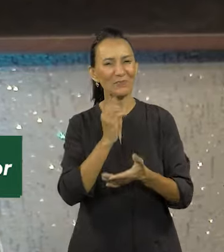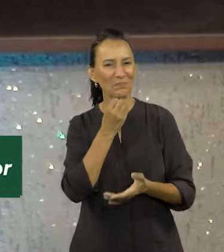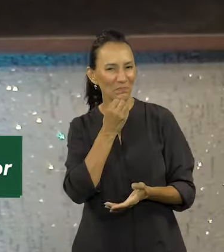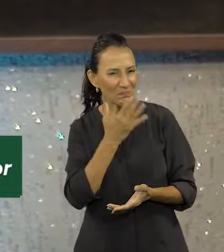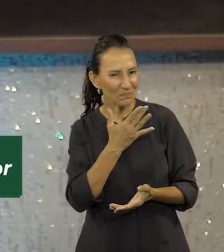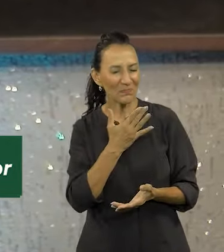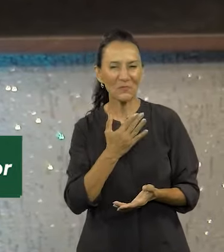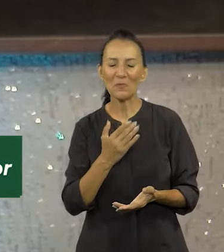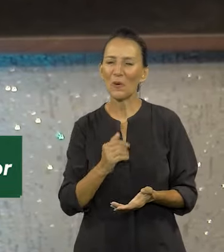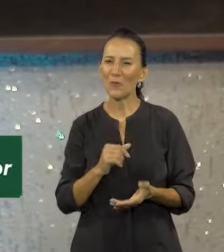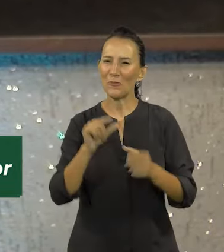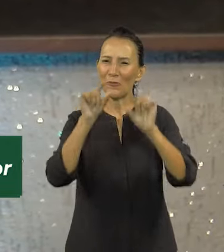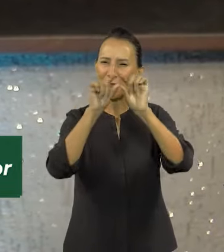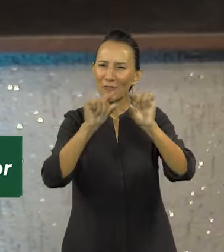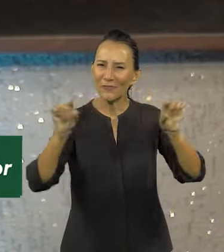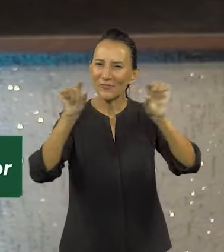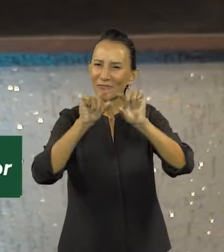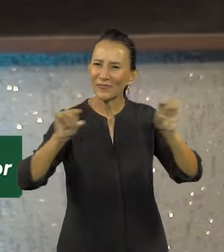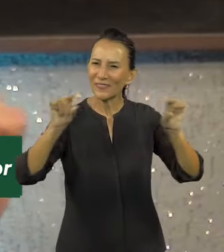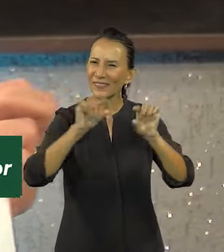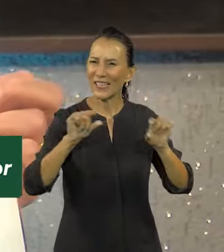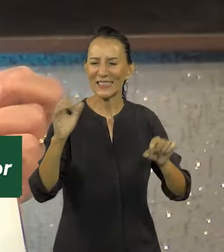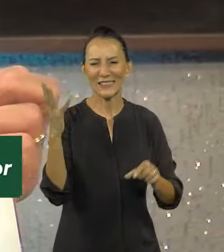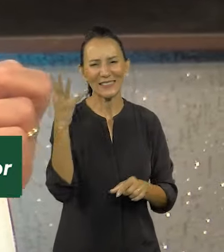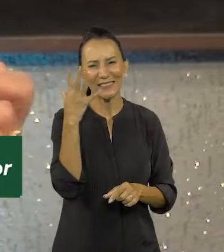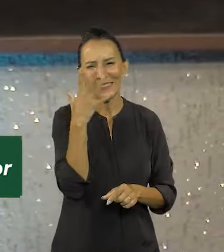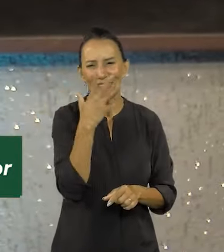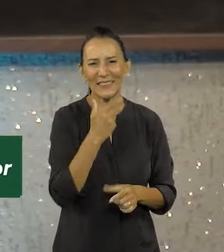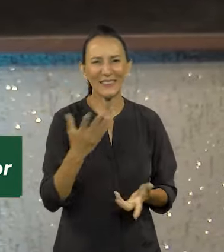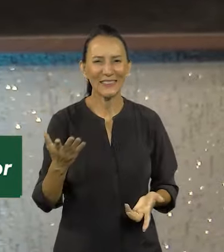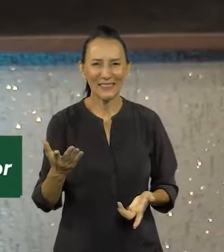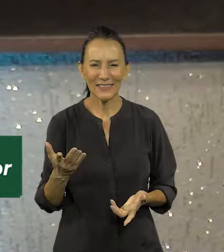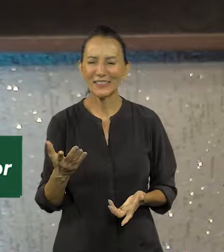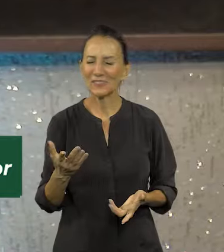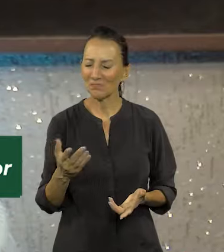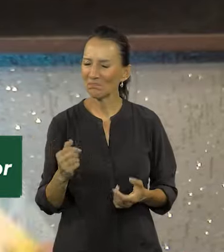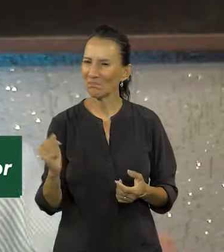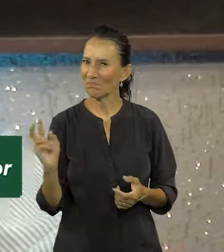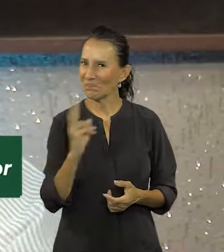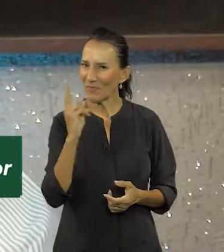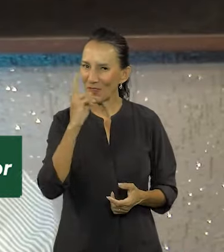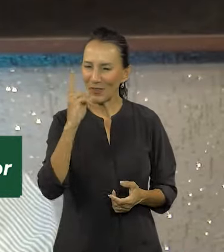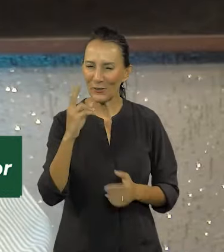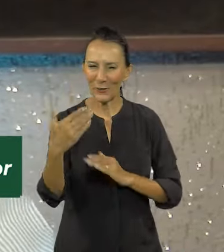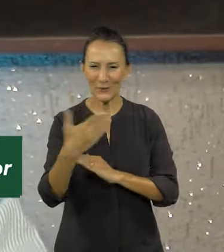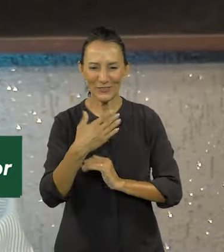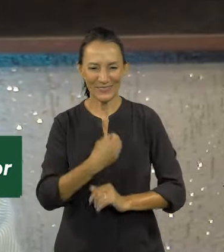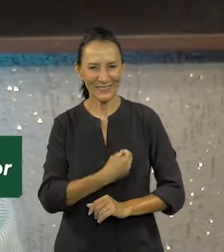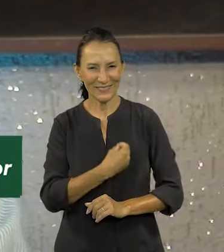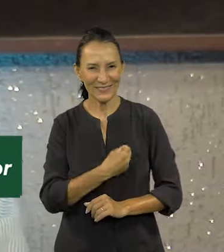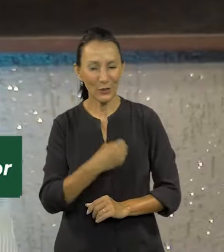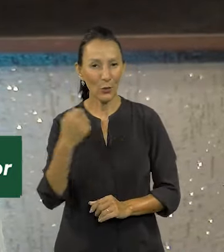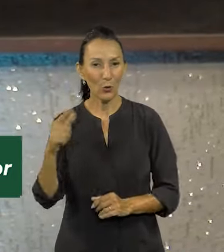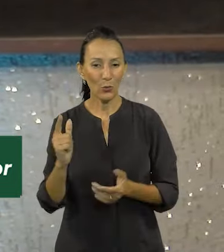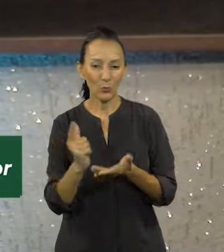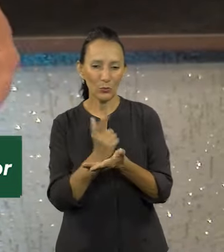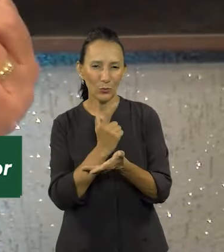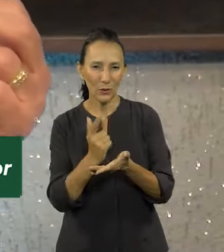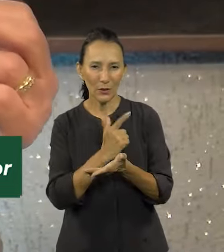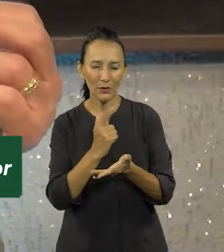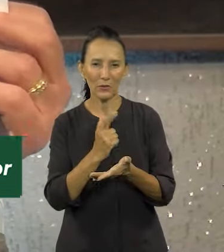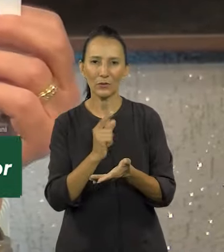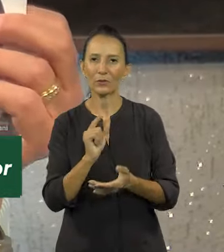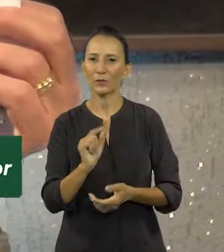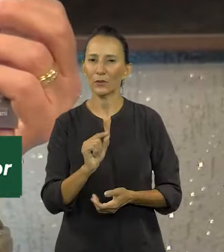conteúdo dele cheio de frases maravilhosas tremendas pra nossa vida e esse livro